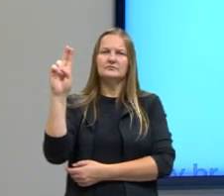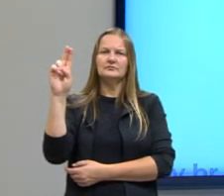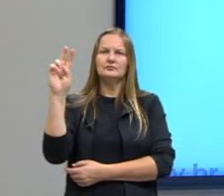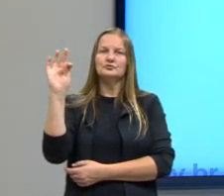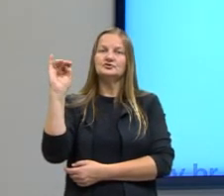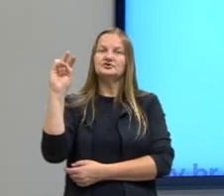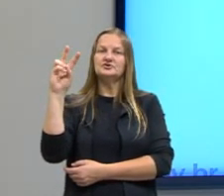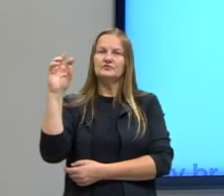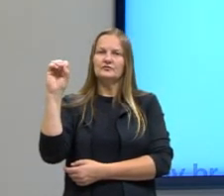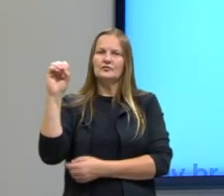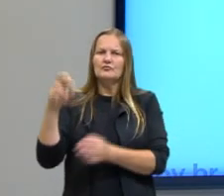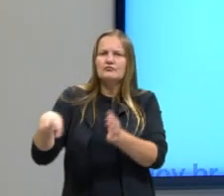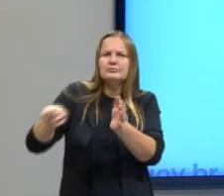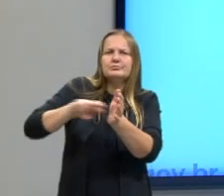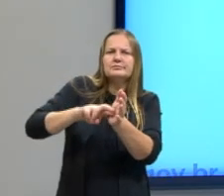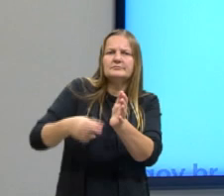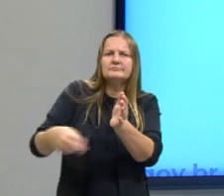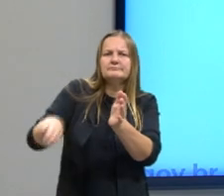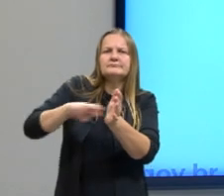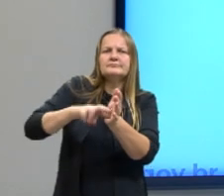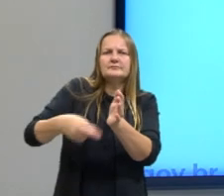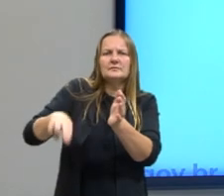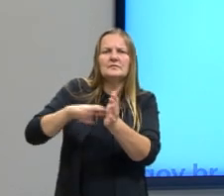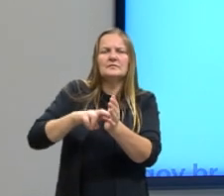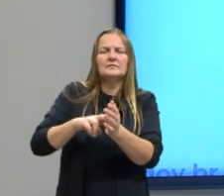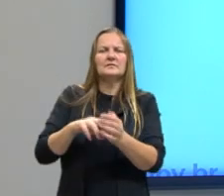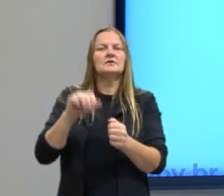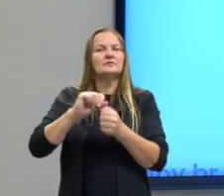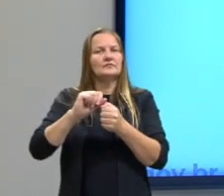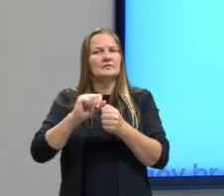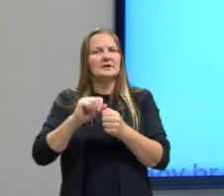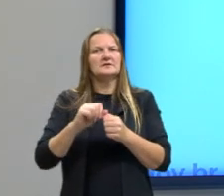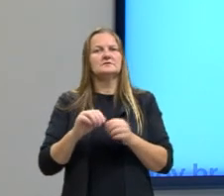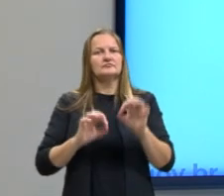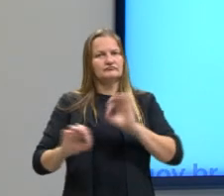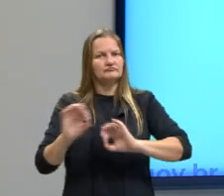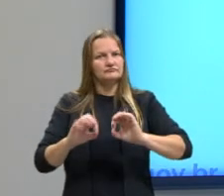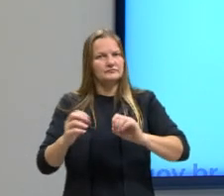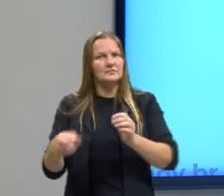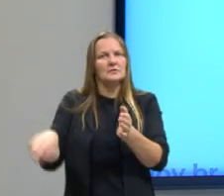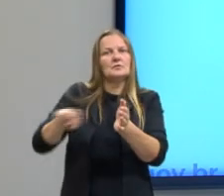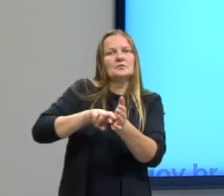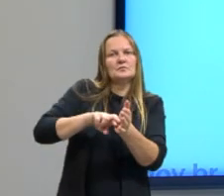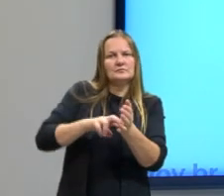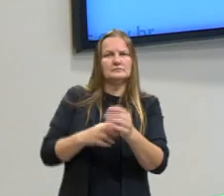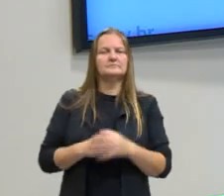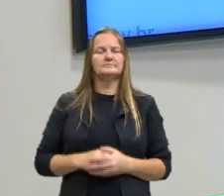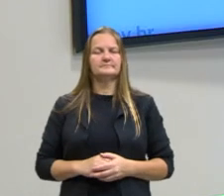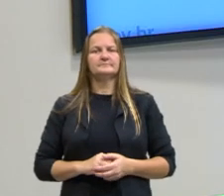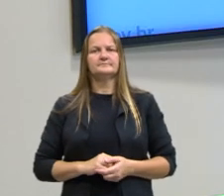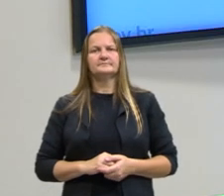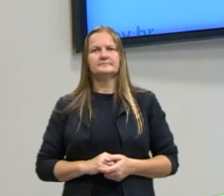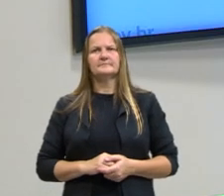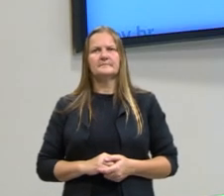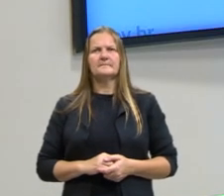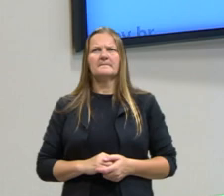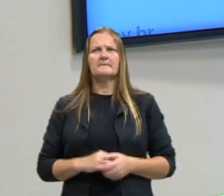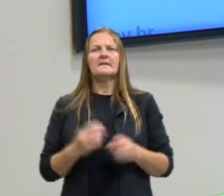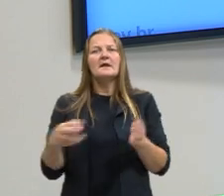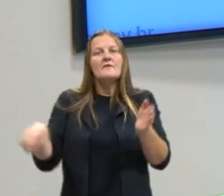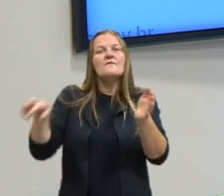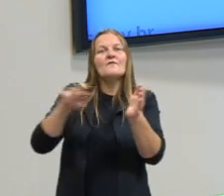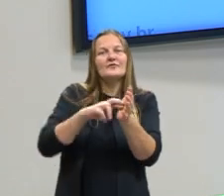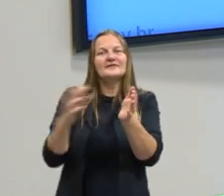se recompor de alguma coisa são que você faz uma sociedade orgânica Então é só recapitulando